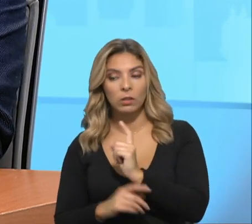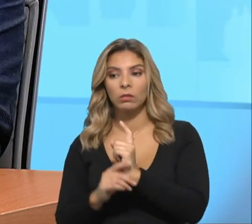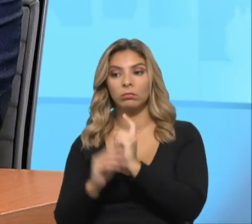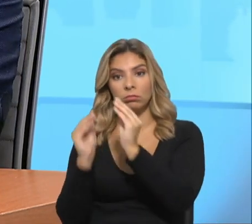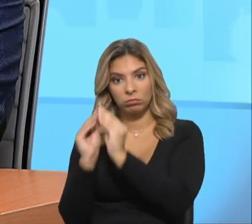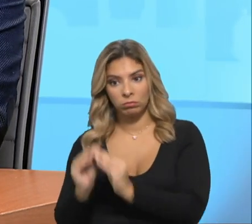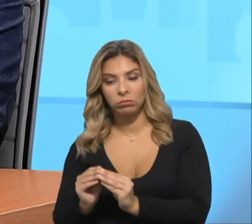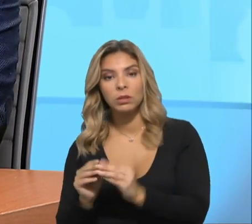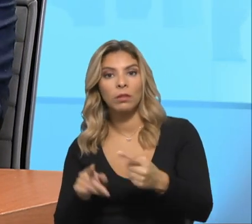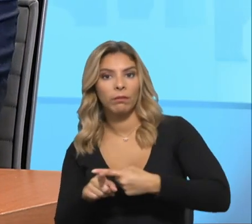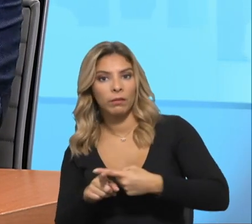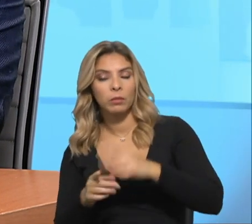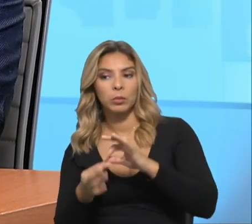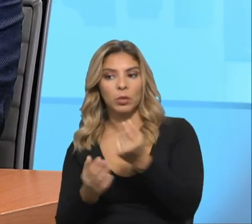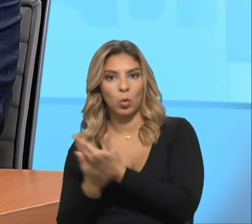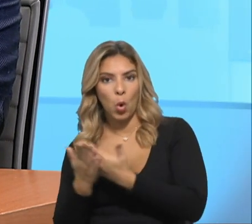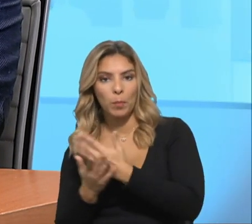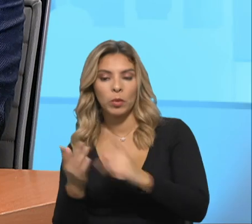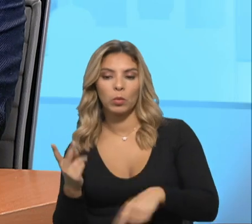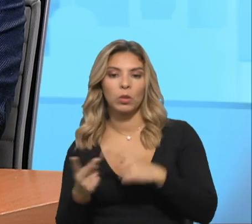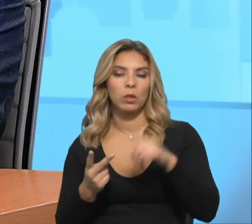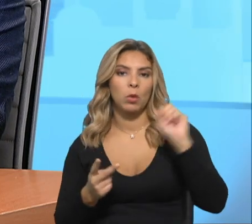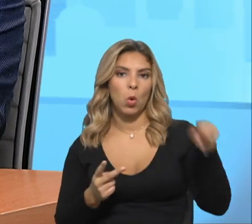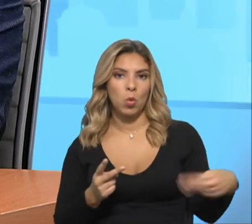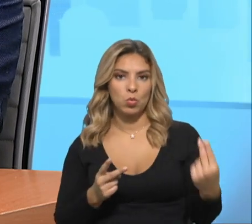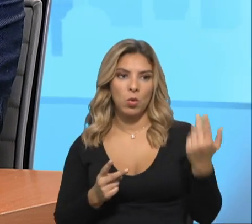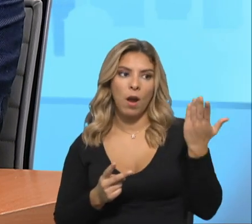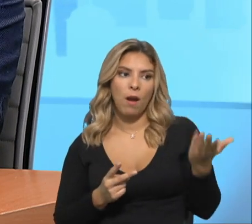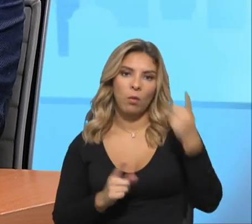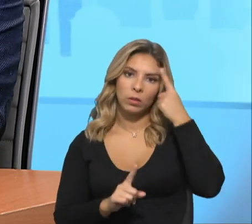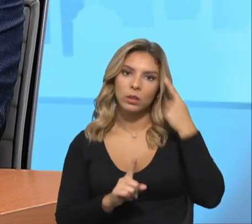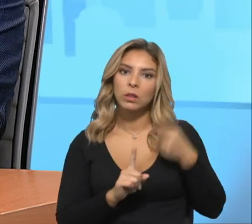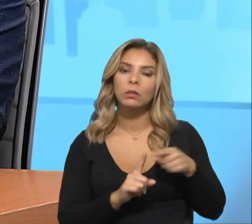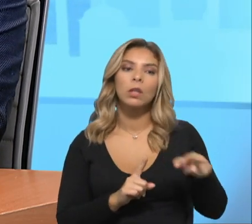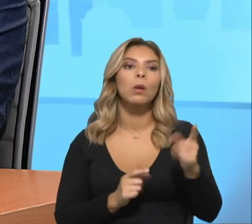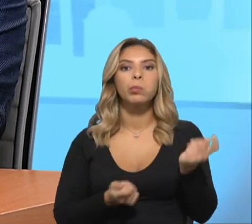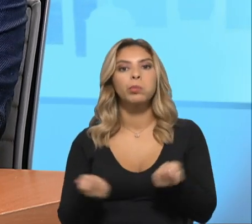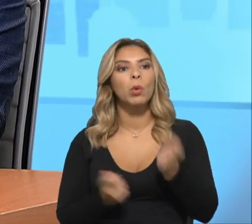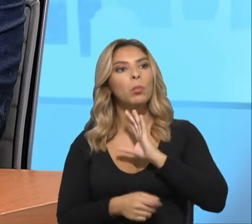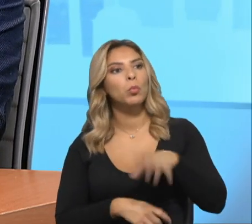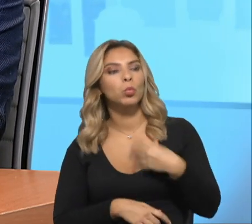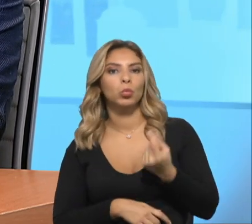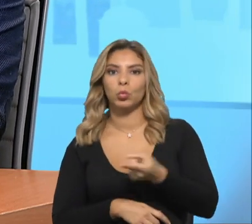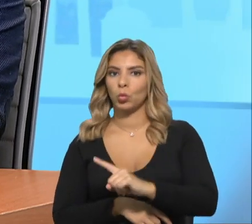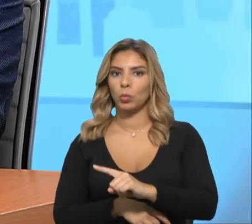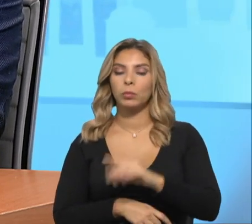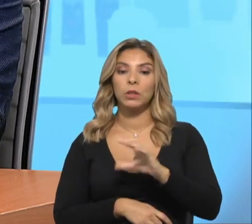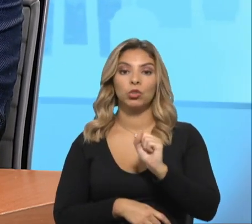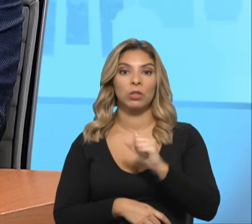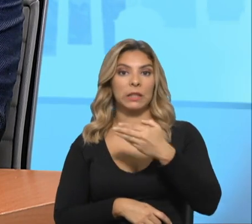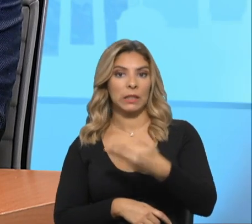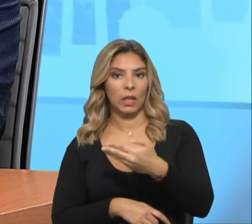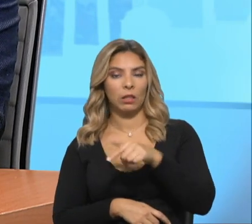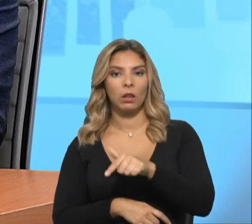ponto de vista económico com aquilo que a ONU pretende. A ONU não dirige o mundo. O G7 representa os